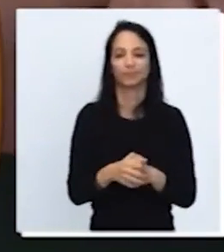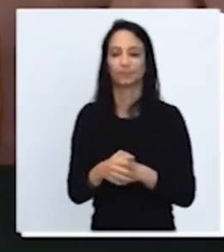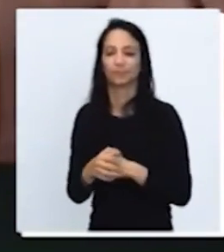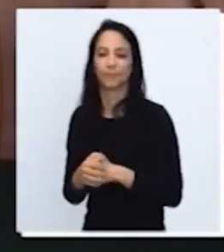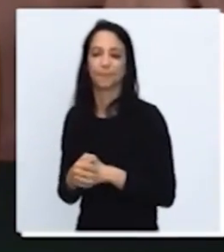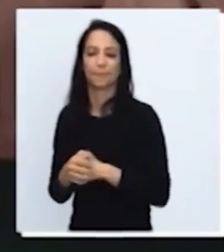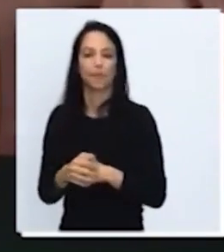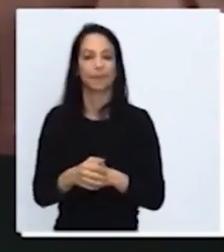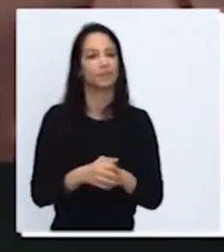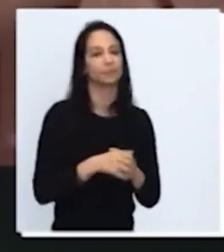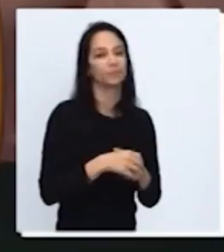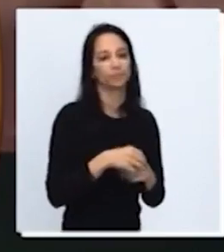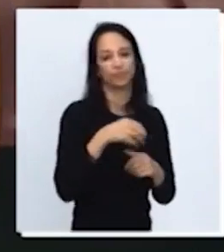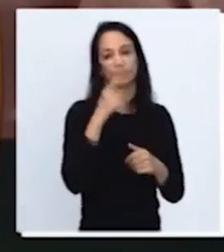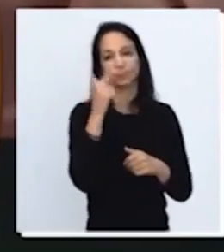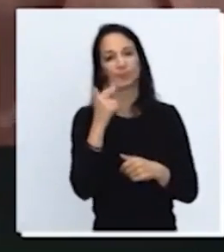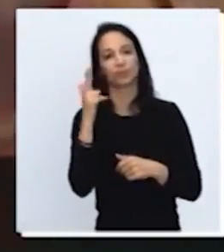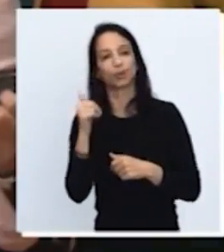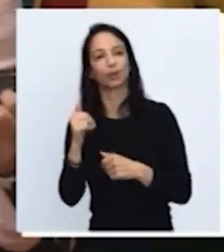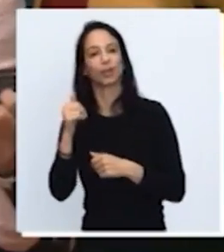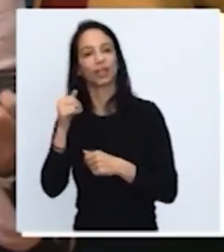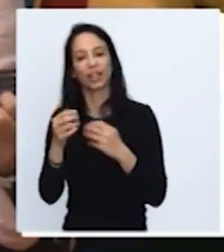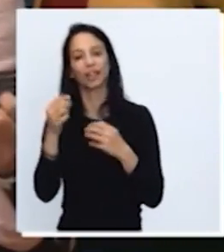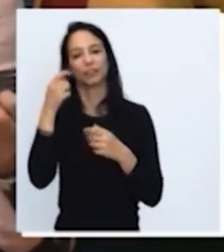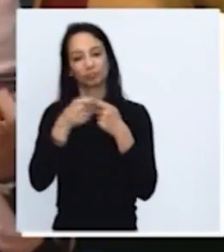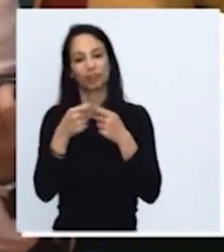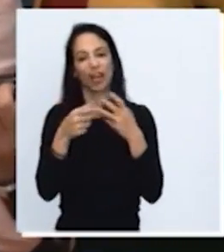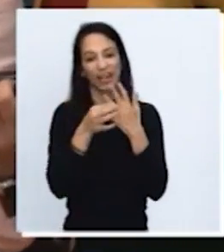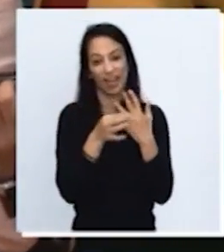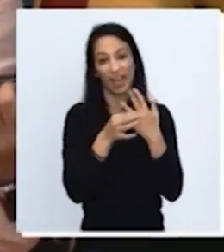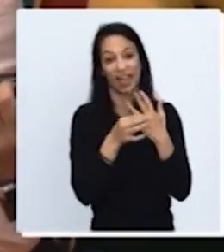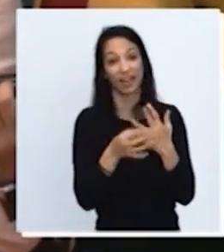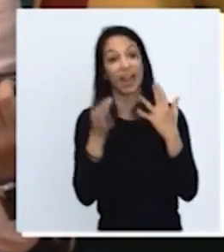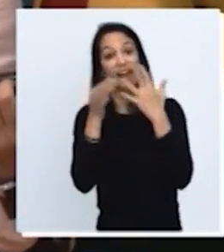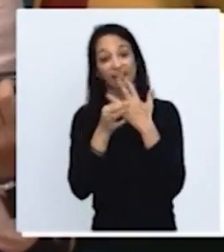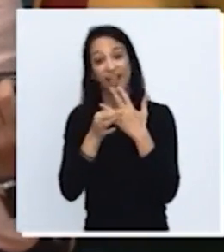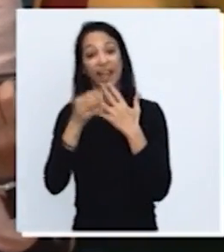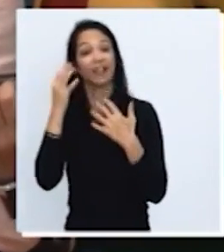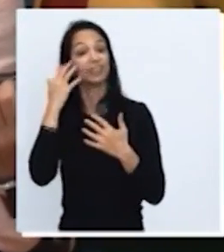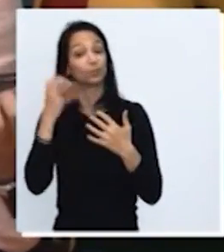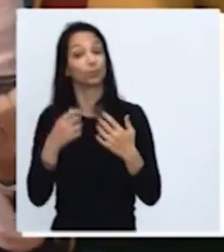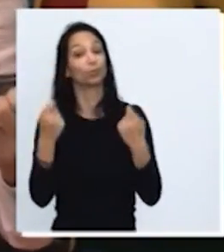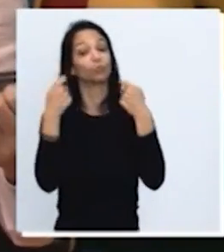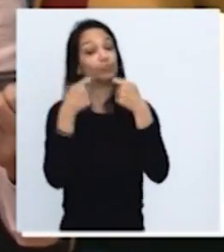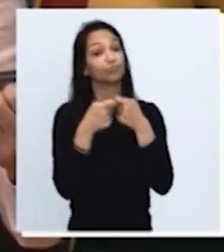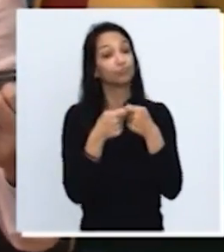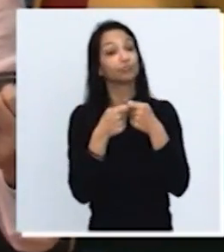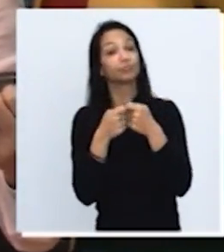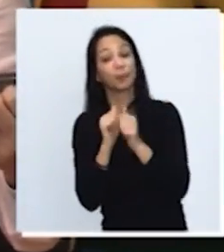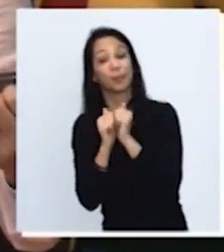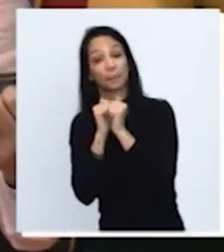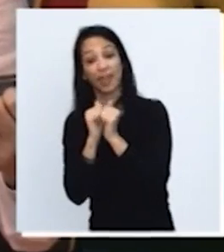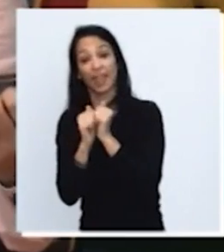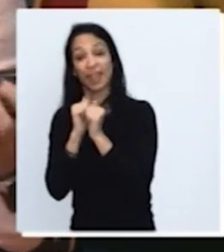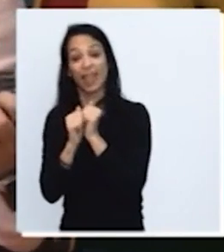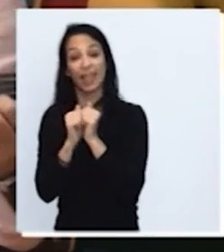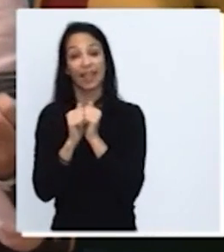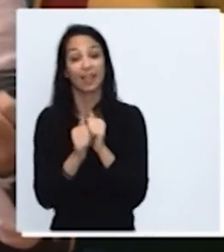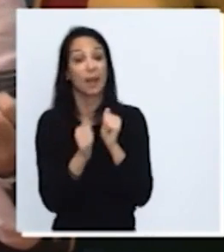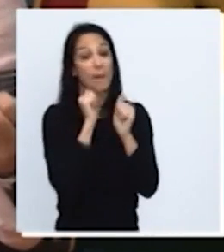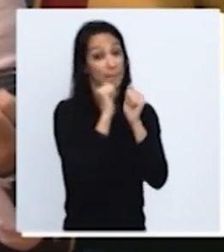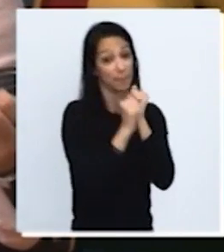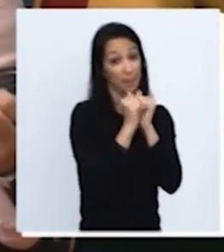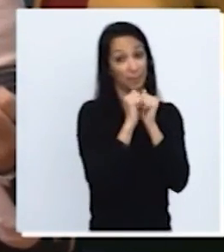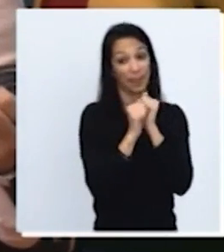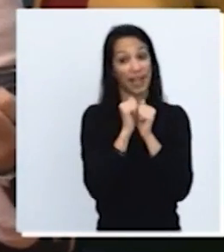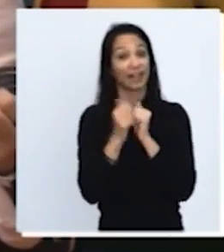Pincel rima com anel. Anel rima com papel.